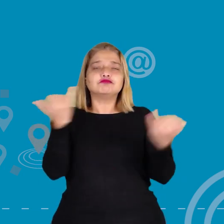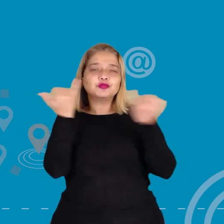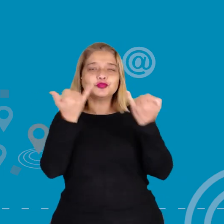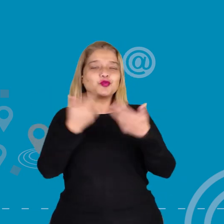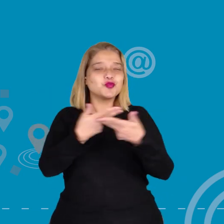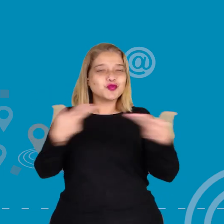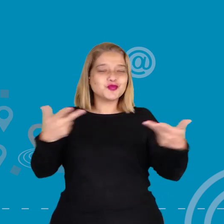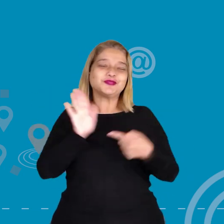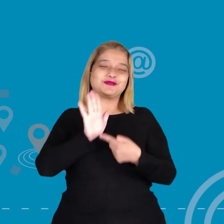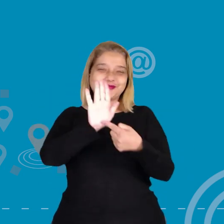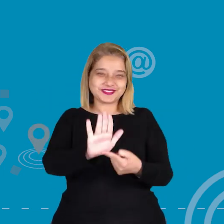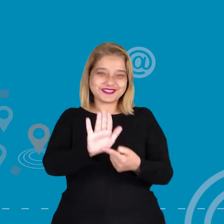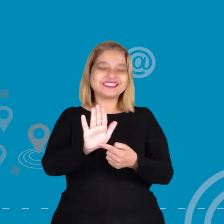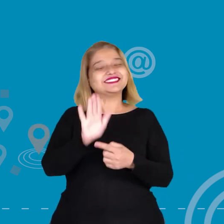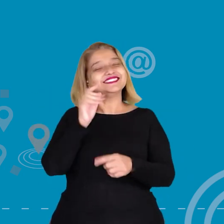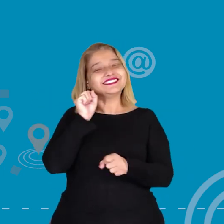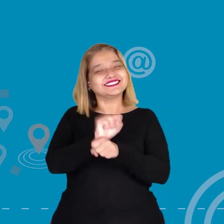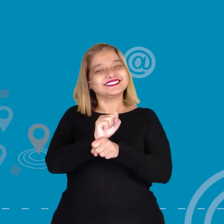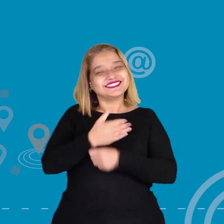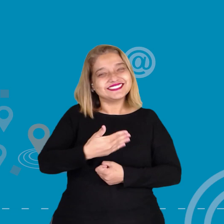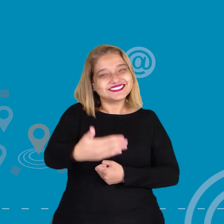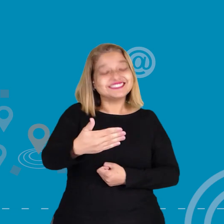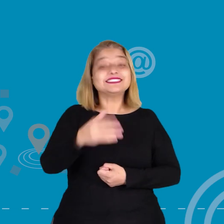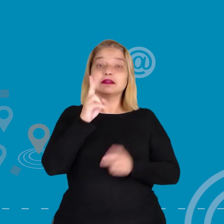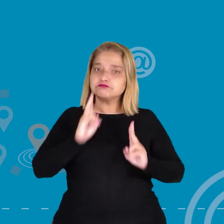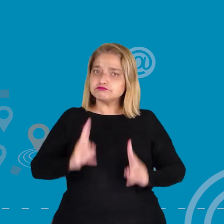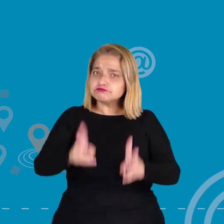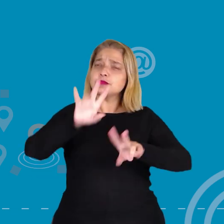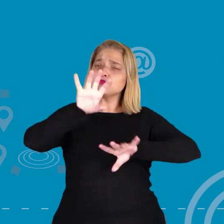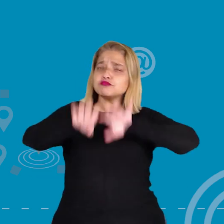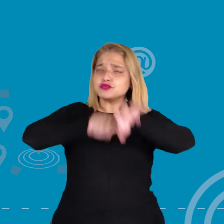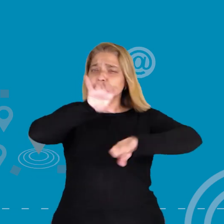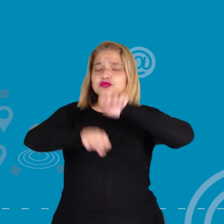vocês. Até lá, pessoal! Continuem buscando